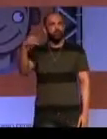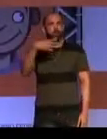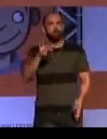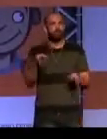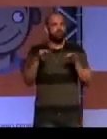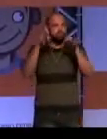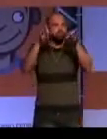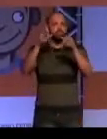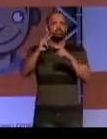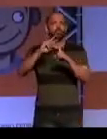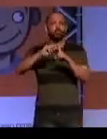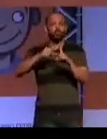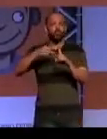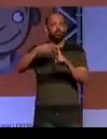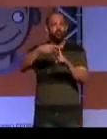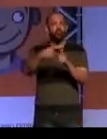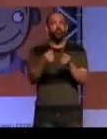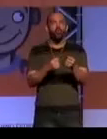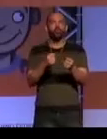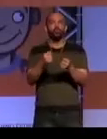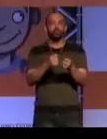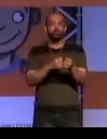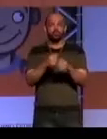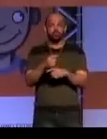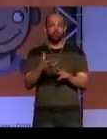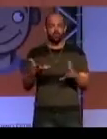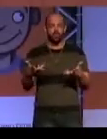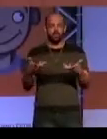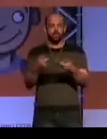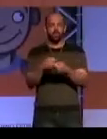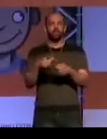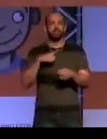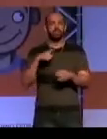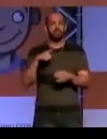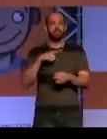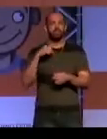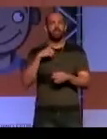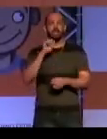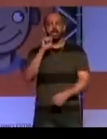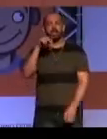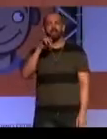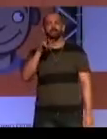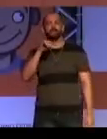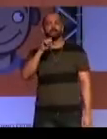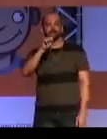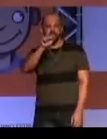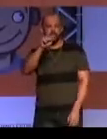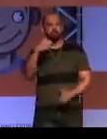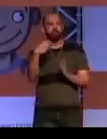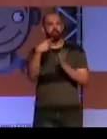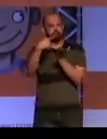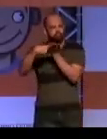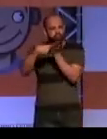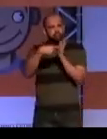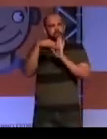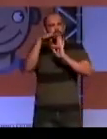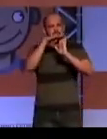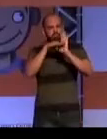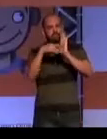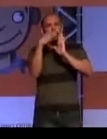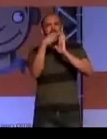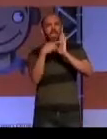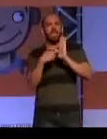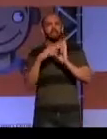submetidas a duplo controle de qualidade e a Anvisa faz cumprir todos os requerimentos internacionais do